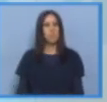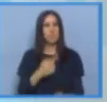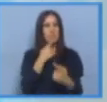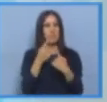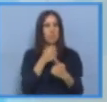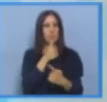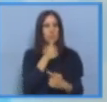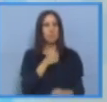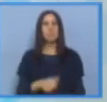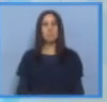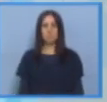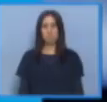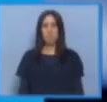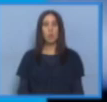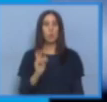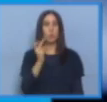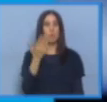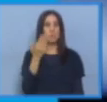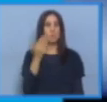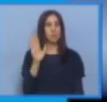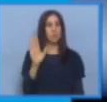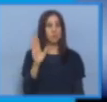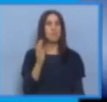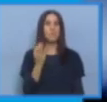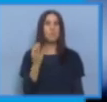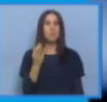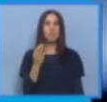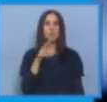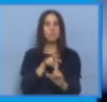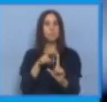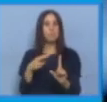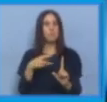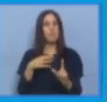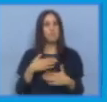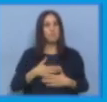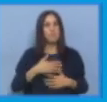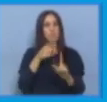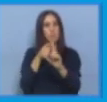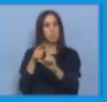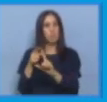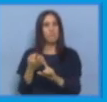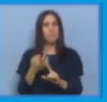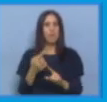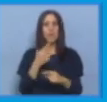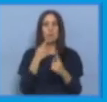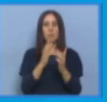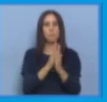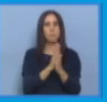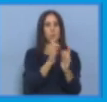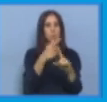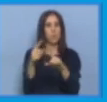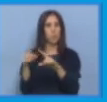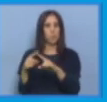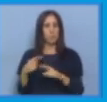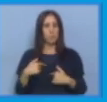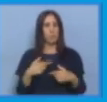Sim. Portanto, eu estive lá há 17 anos e uma das perspectivas que nós tínhamos como missionários tem precisamente a ver com o diálogo interreligioso. De facto,